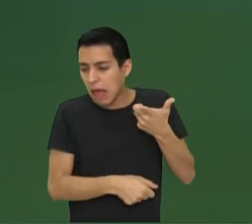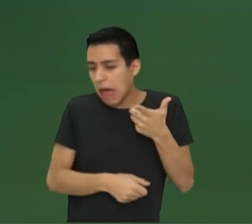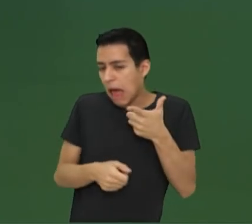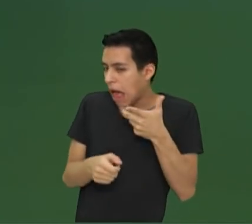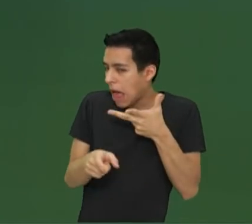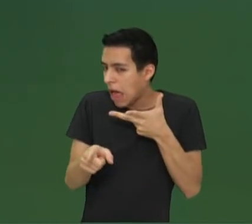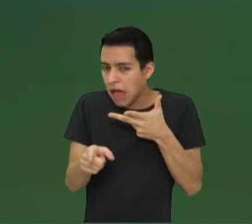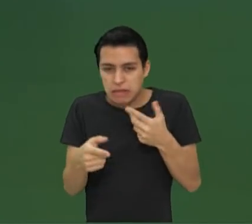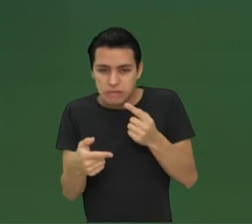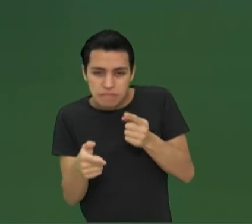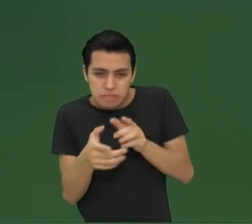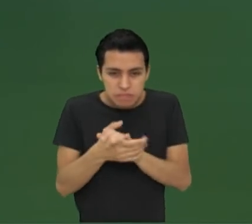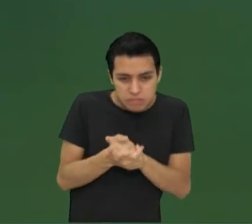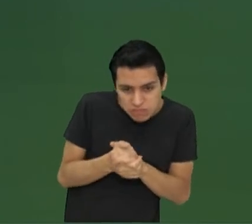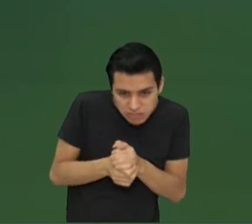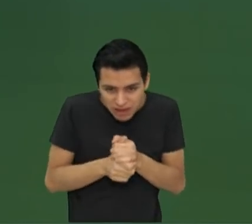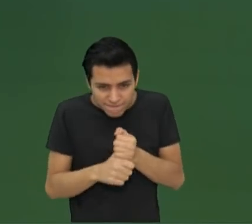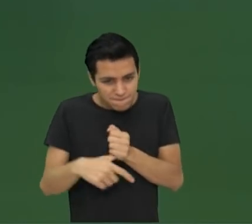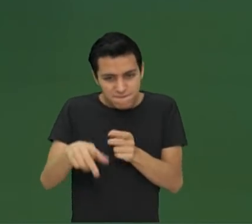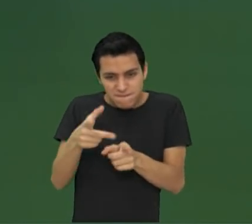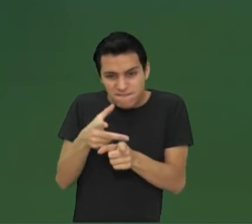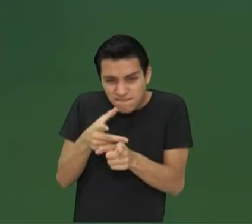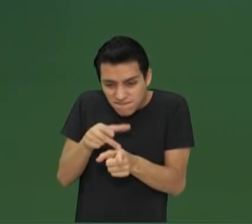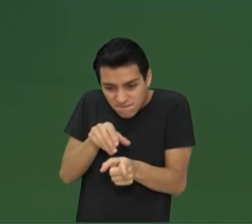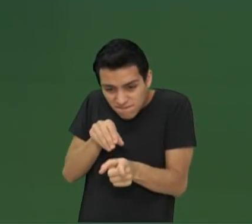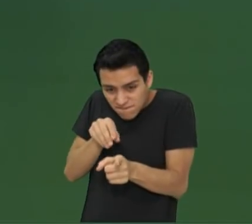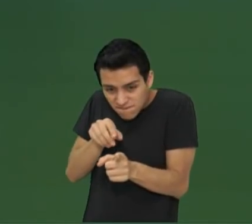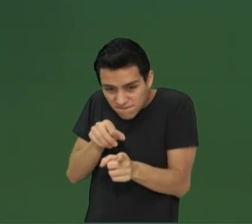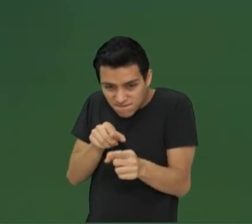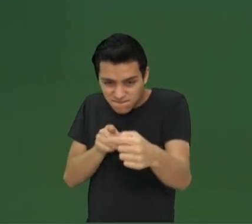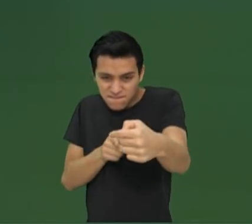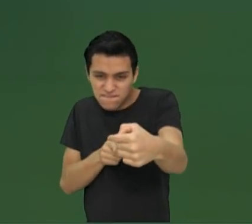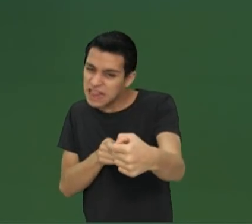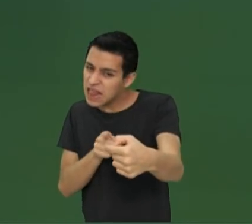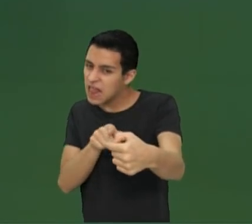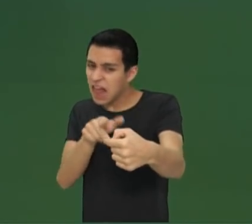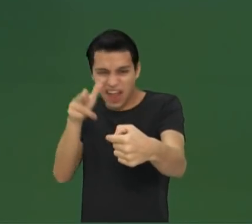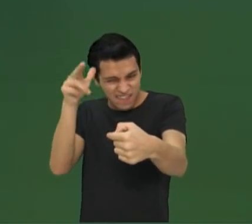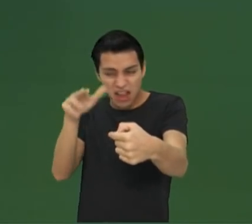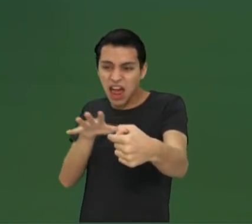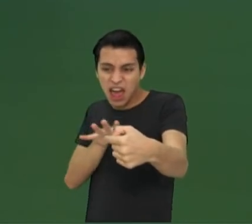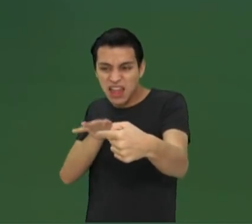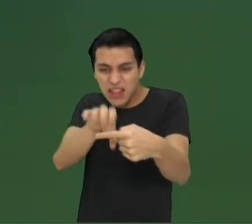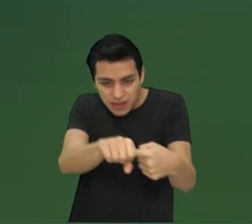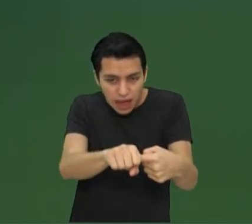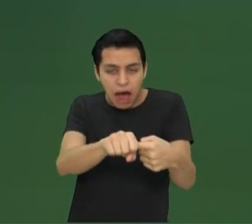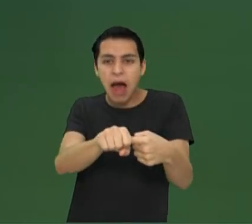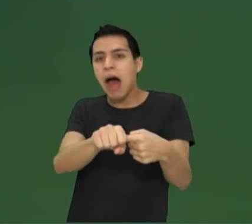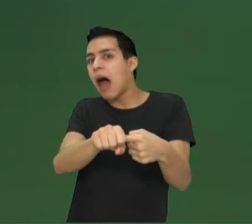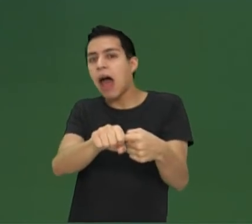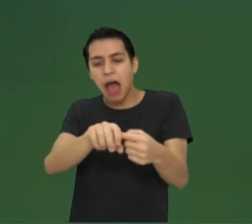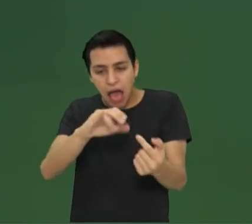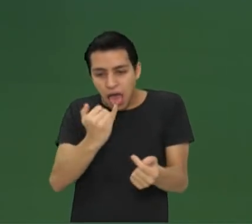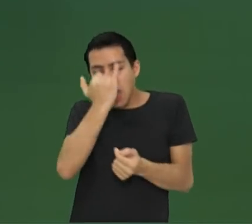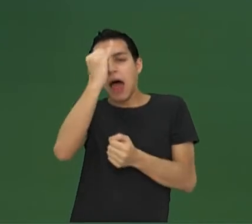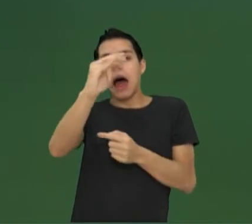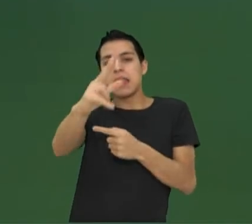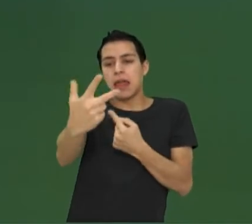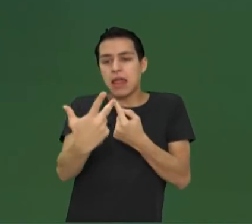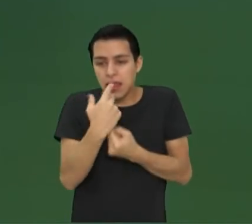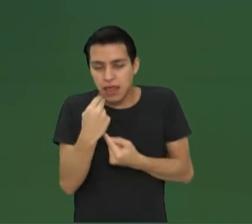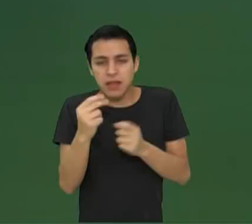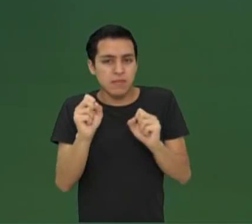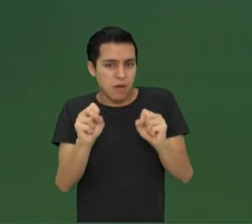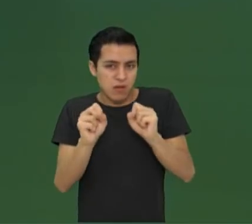pode acontecer que ele, né, no calor do jogo, na emoção, ele vai querer capturar para tirar vantagem, e na verdade quem vai tirar vantagem é você.